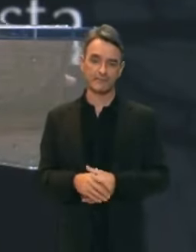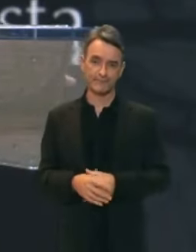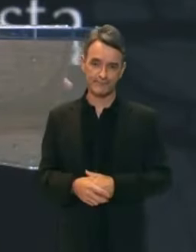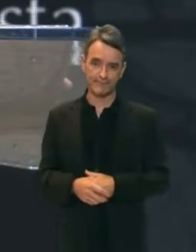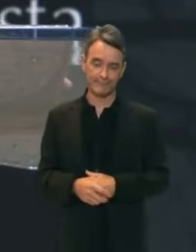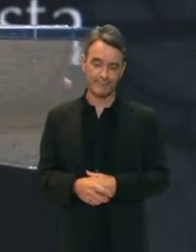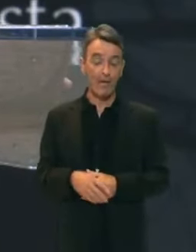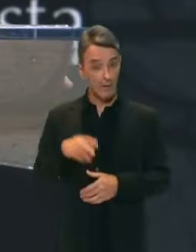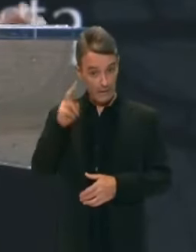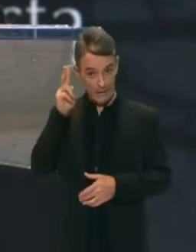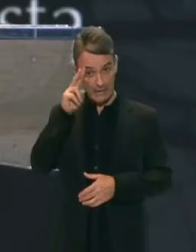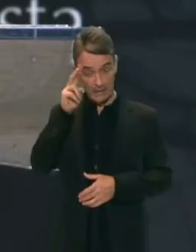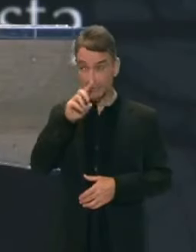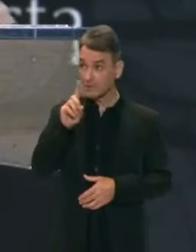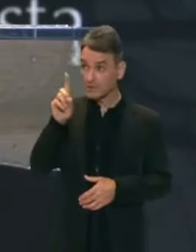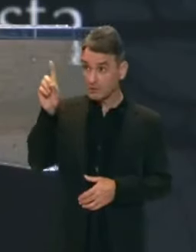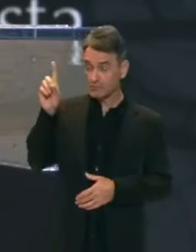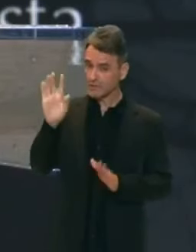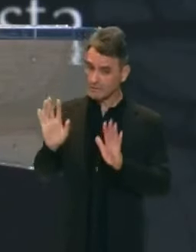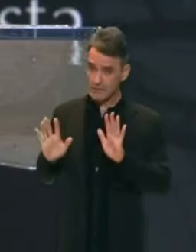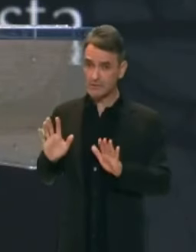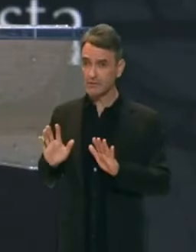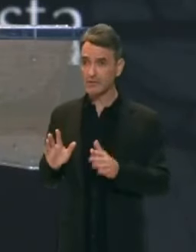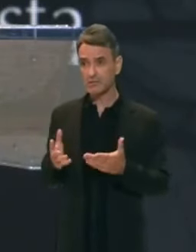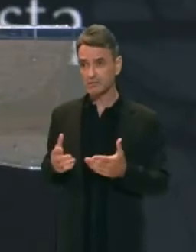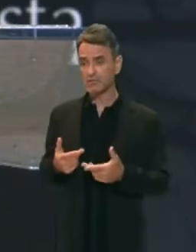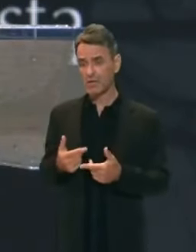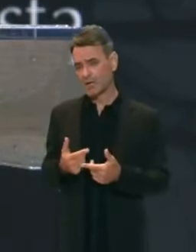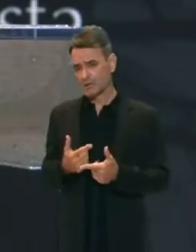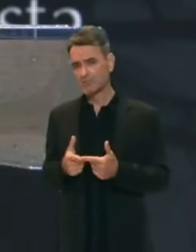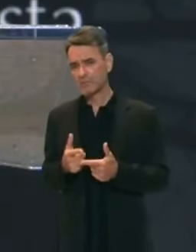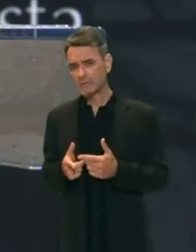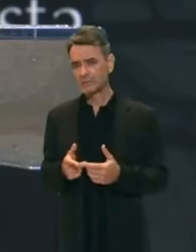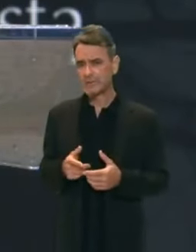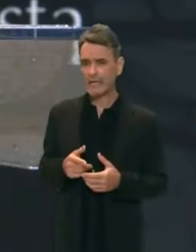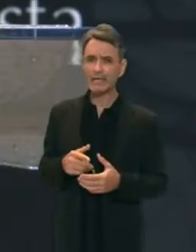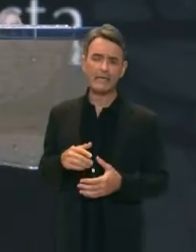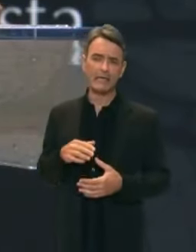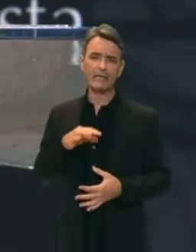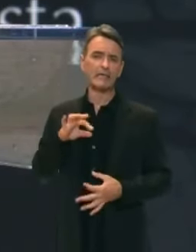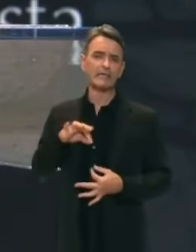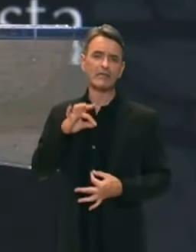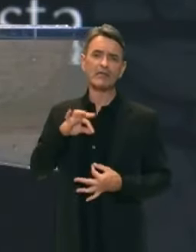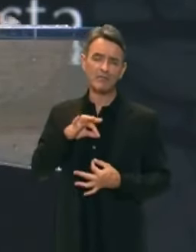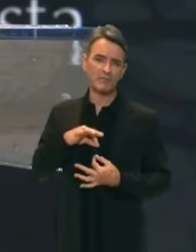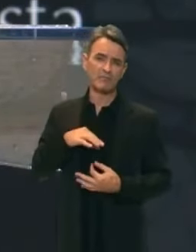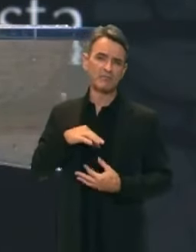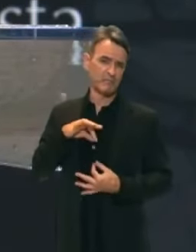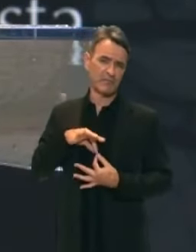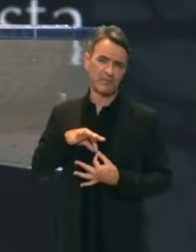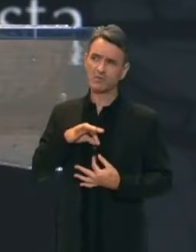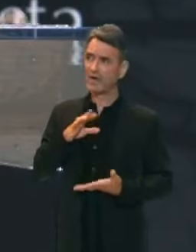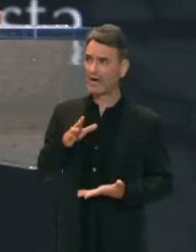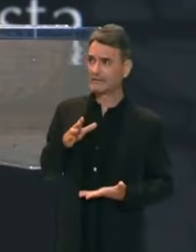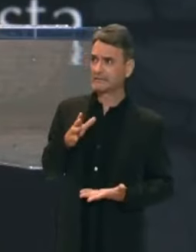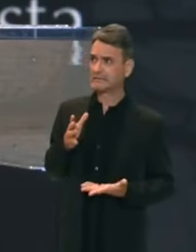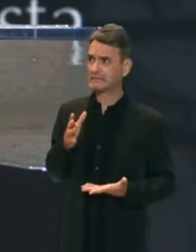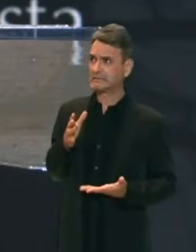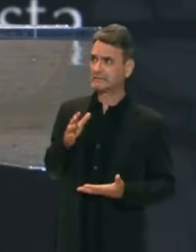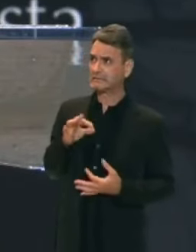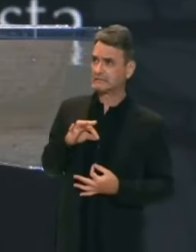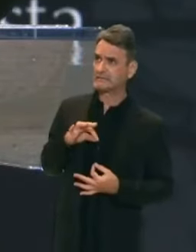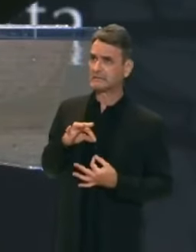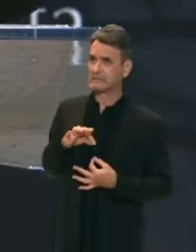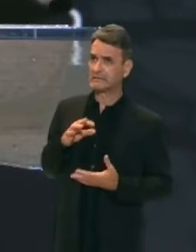Lembre-se de Deus em meio às batalhas espirituais. Todos nós, parece que estamos